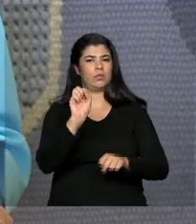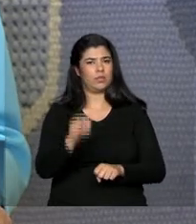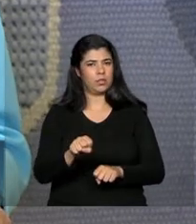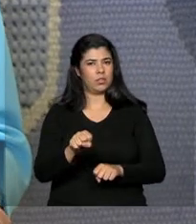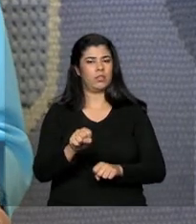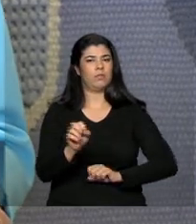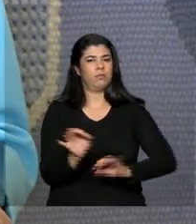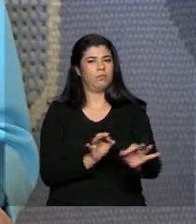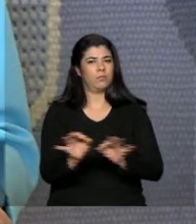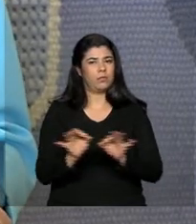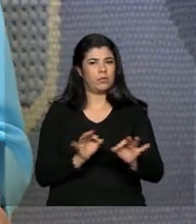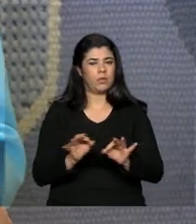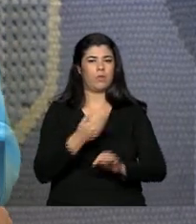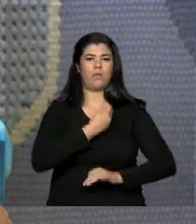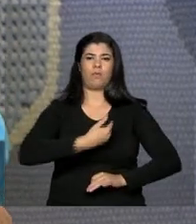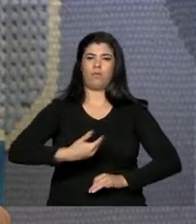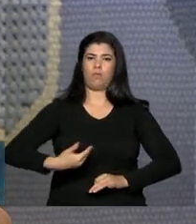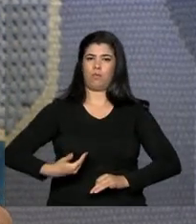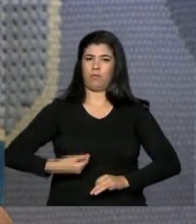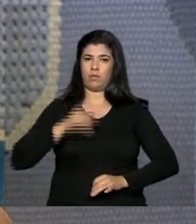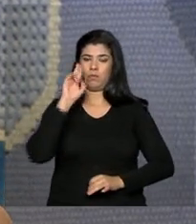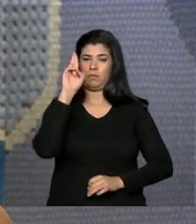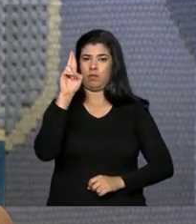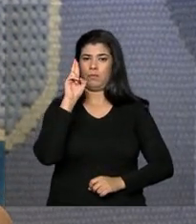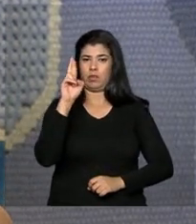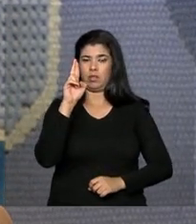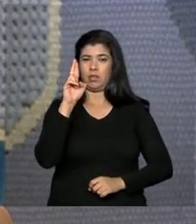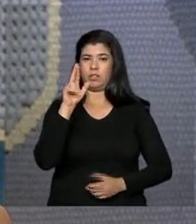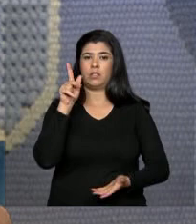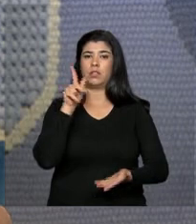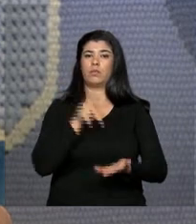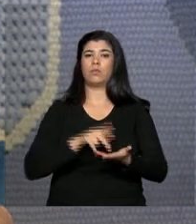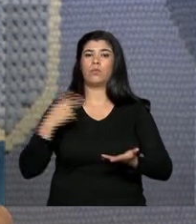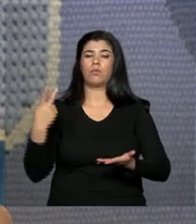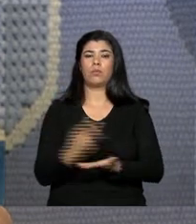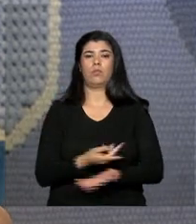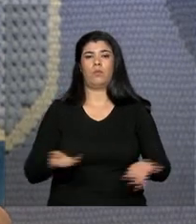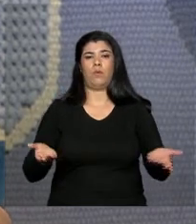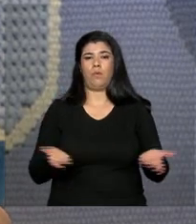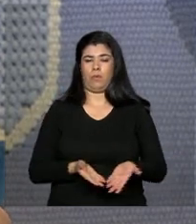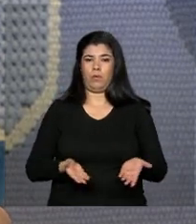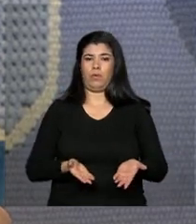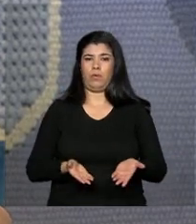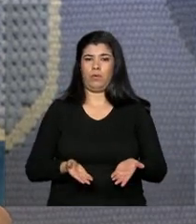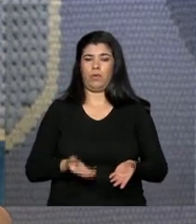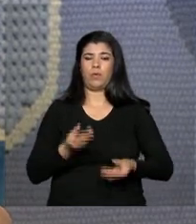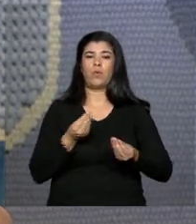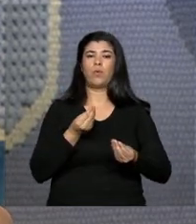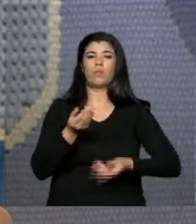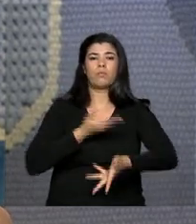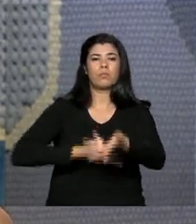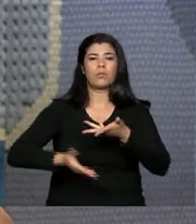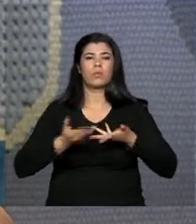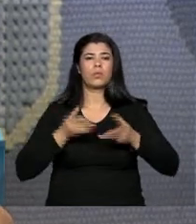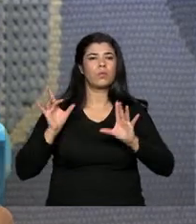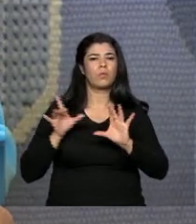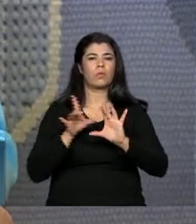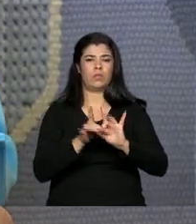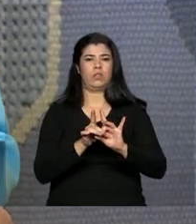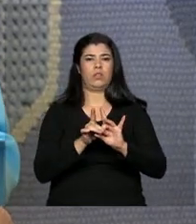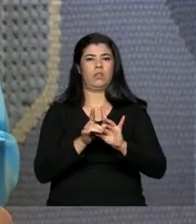uma governança mais representativa da atual situação, da correlação de